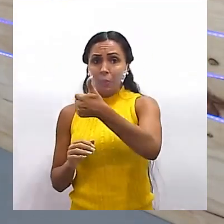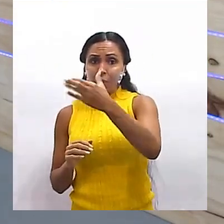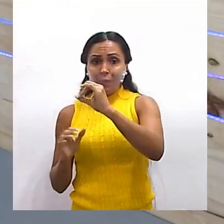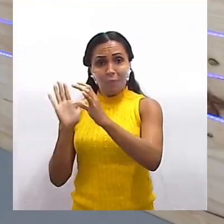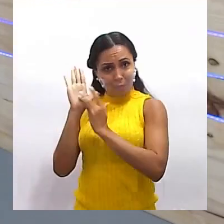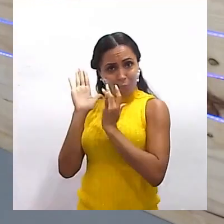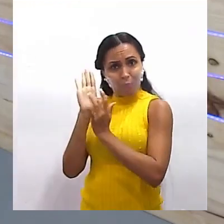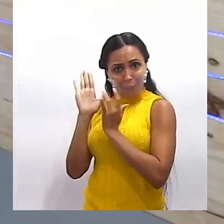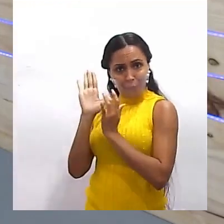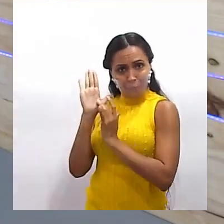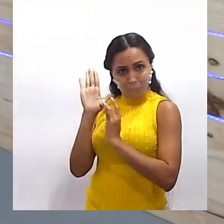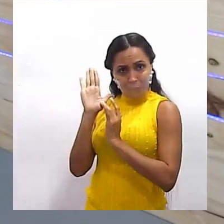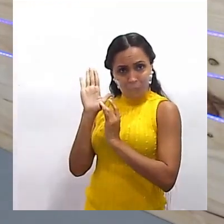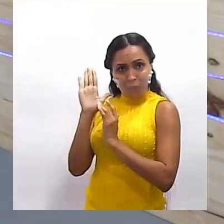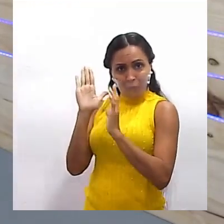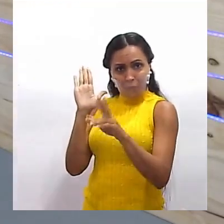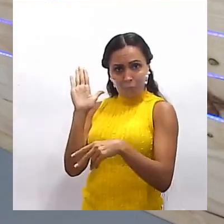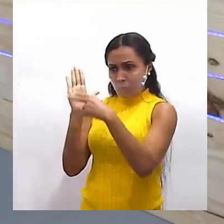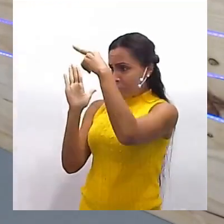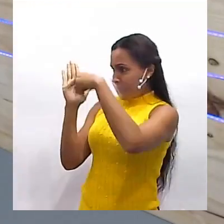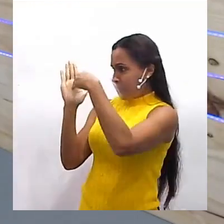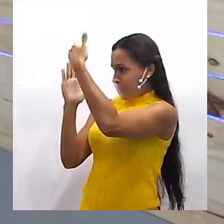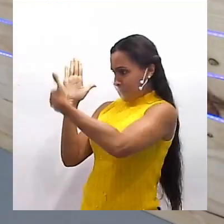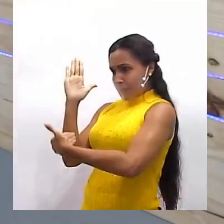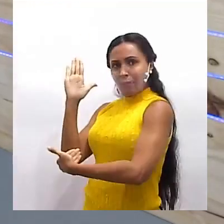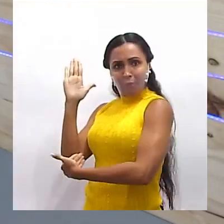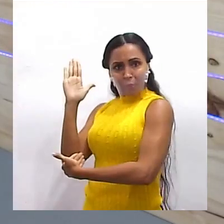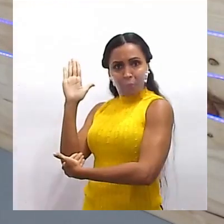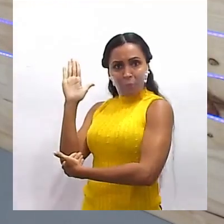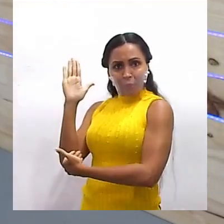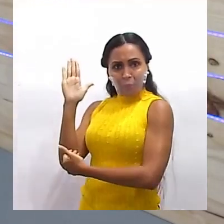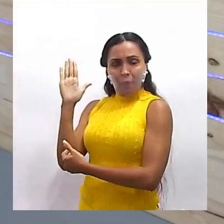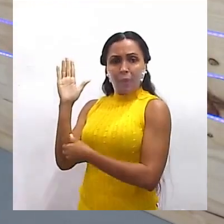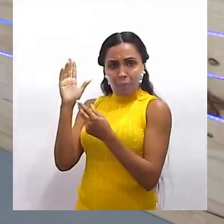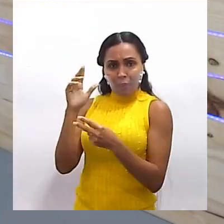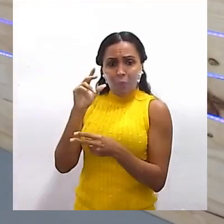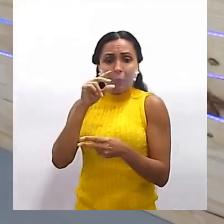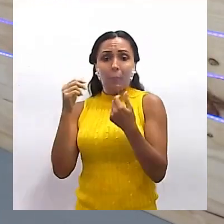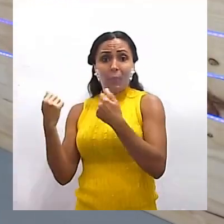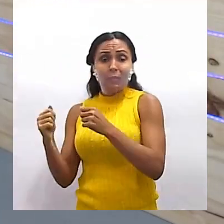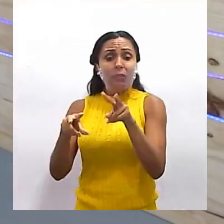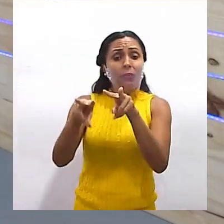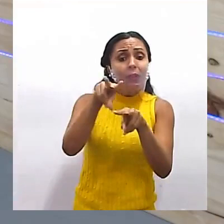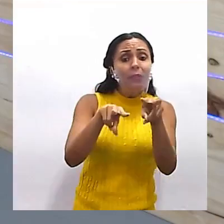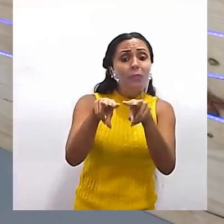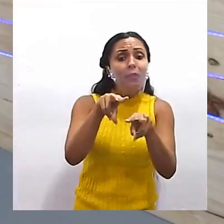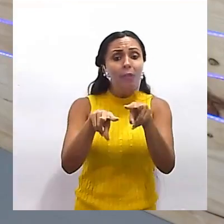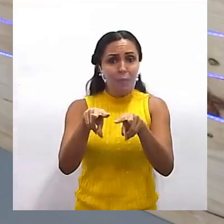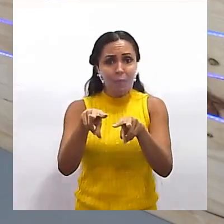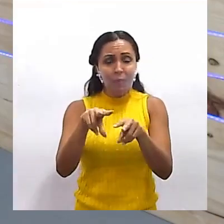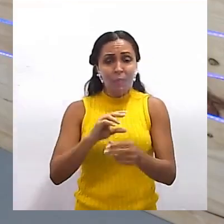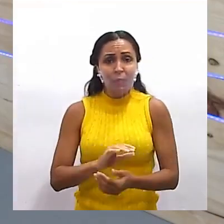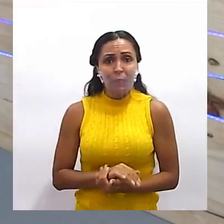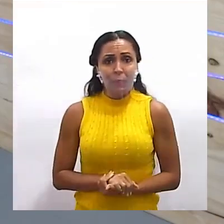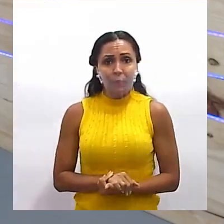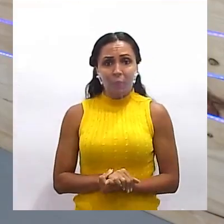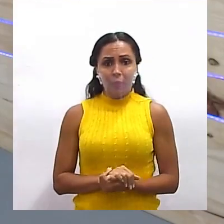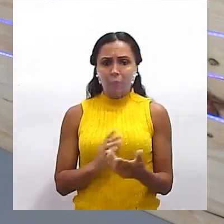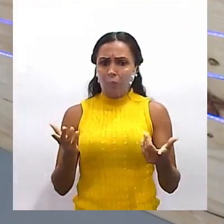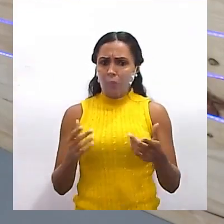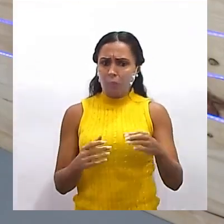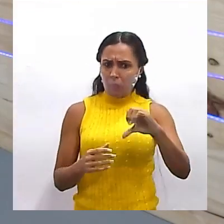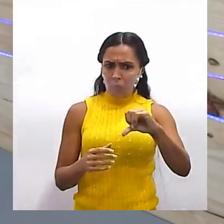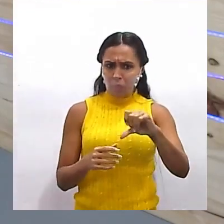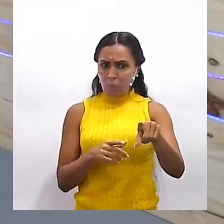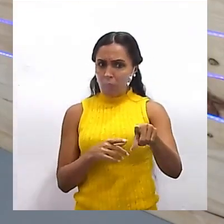celular. Entendeu? Tá lá no sistema. Eu fiz a minha conferência física, cega, como eu falei aqui. Veio 9. Opa, é